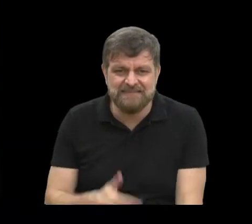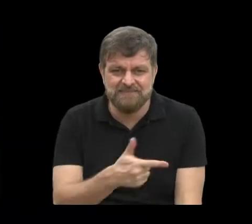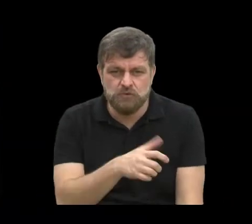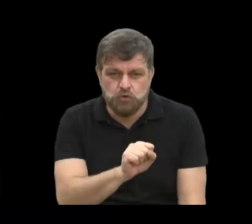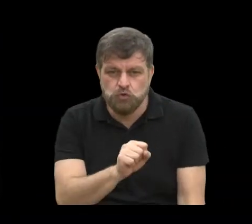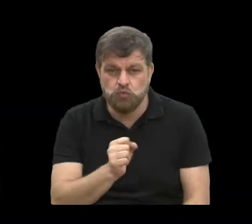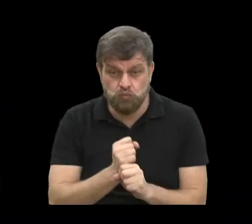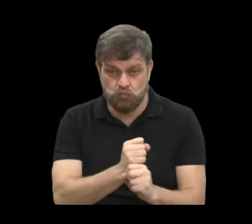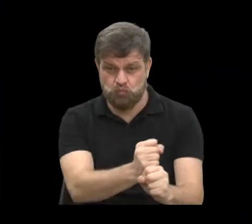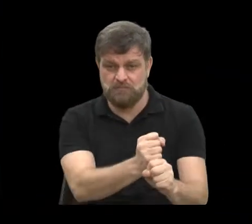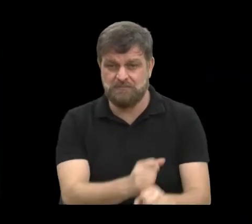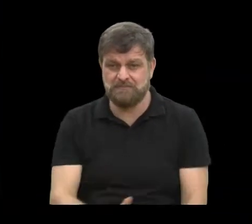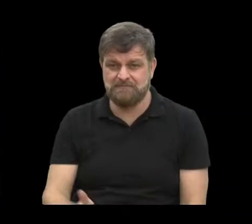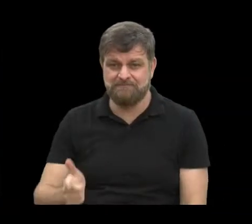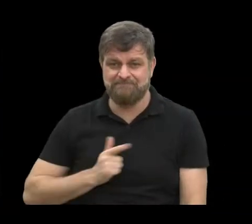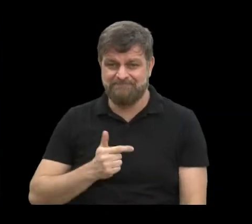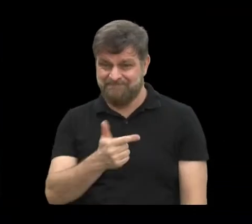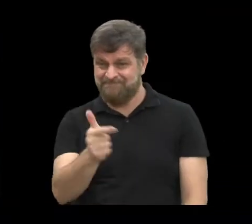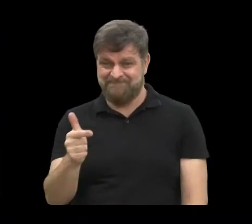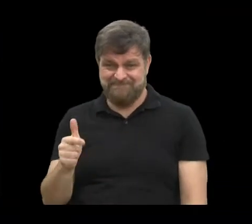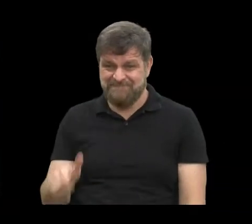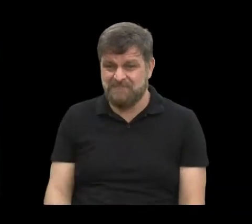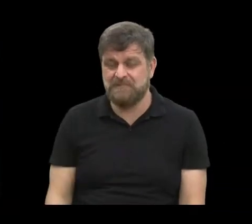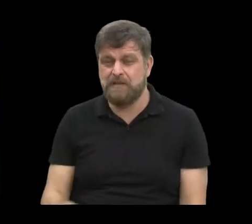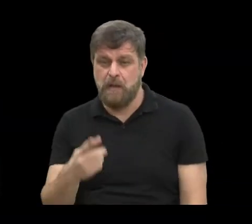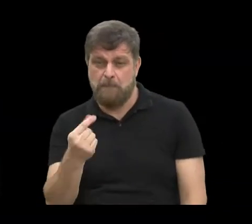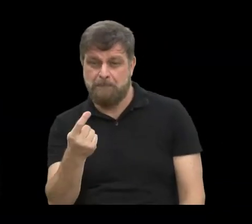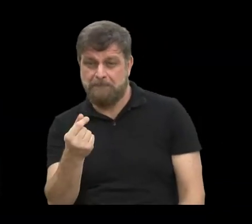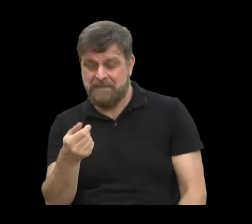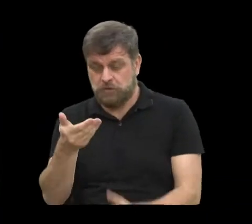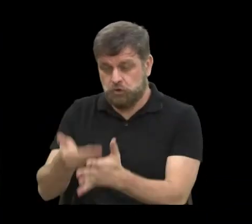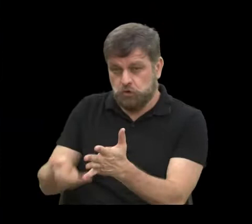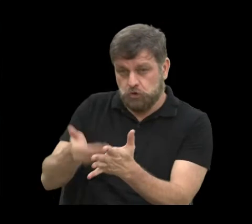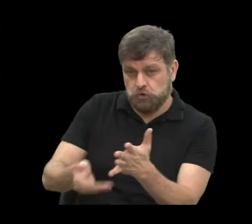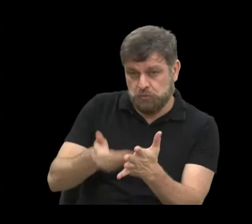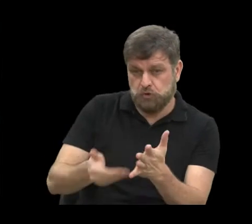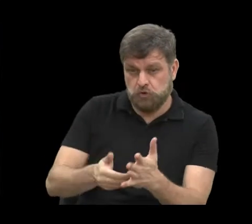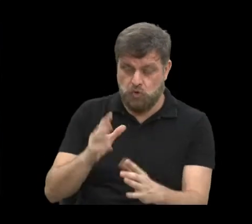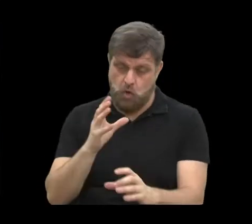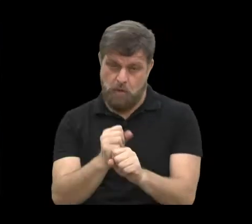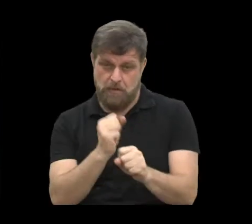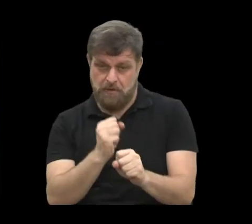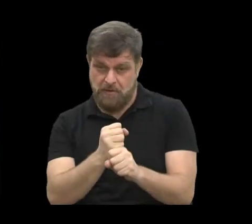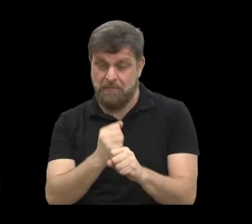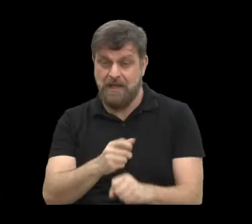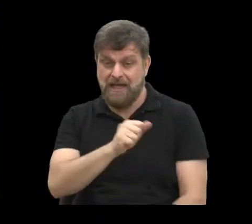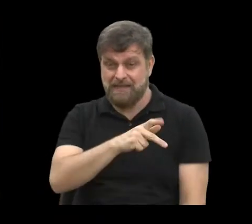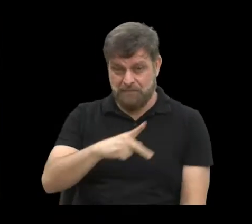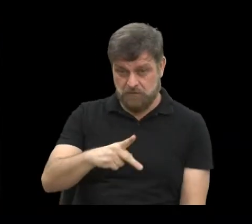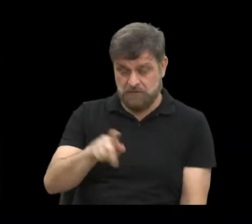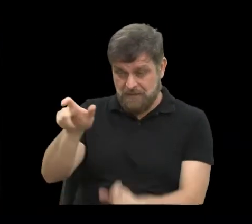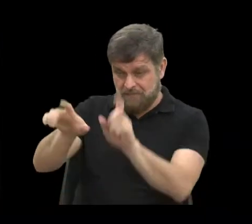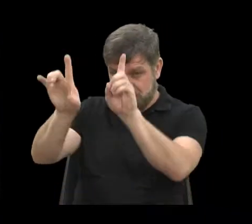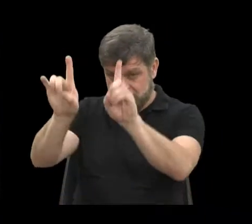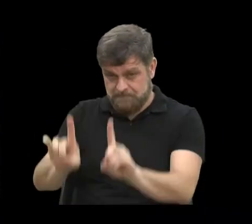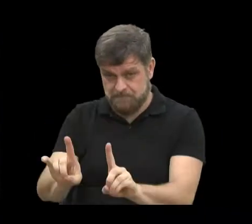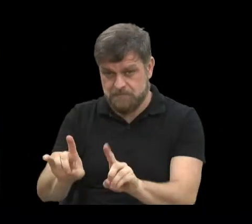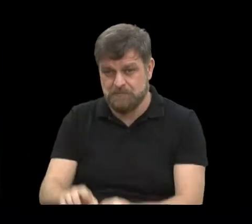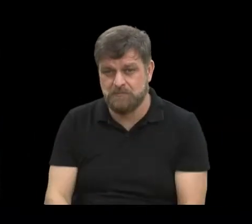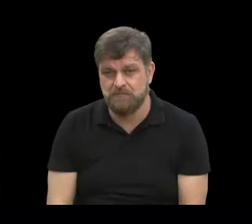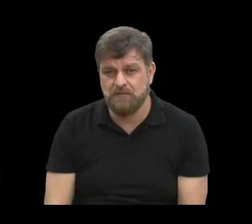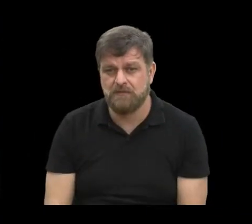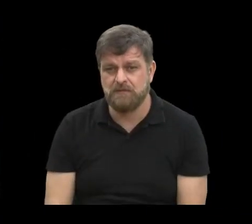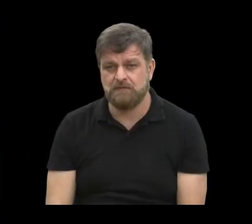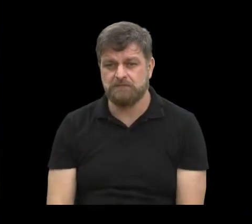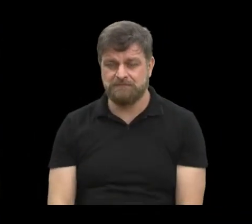se aplica o fator previdenciário no caso das aposentadorias para as pessoas com